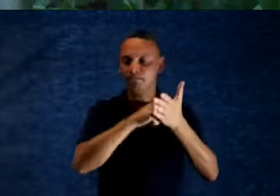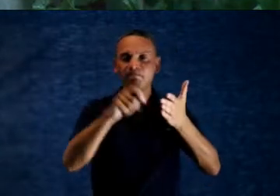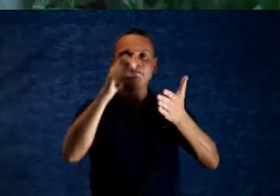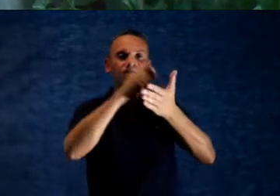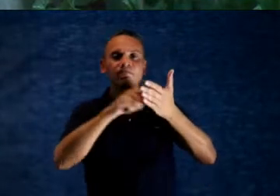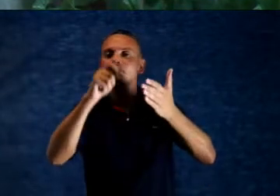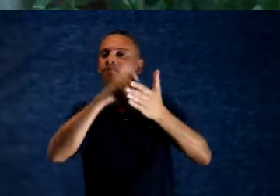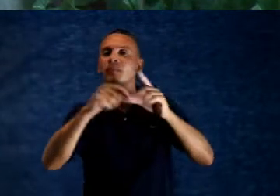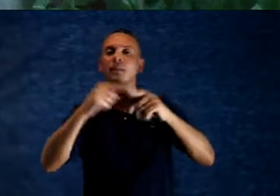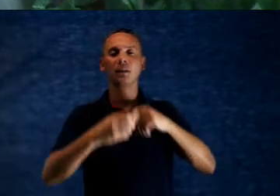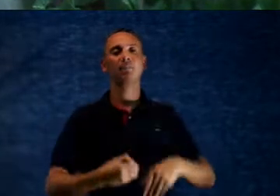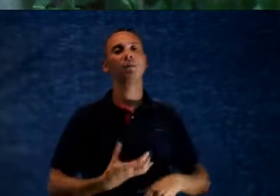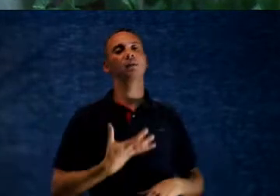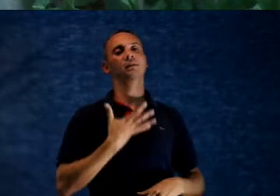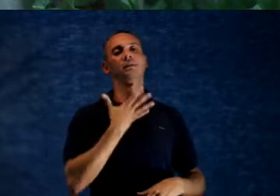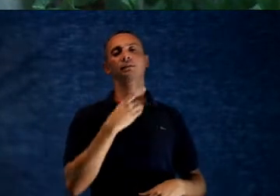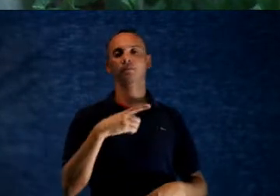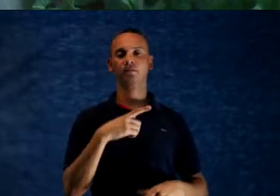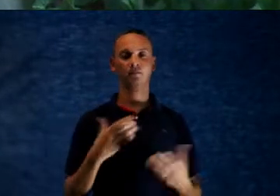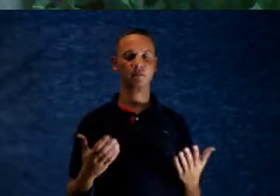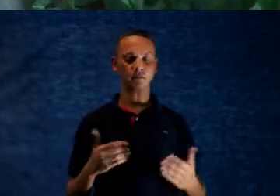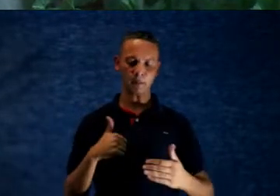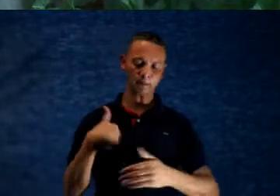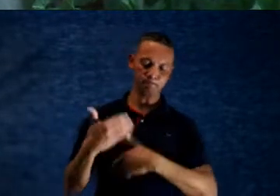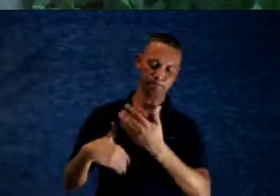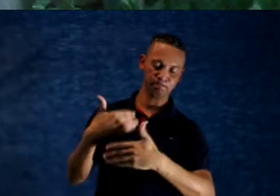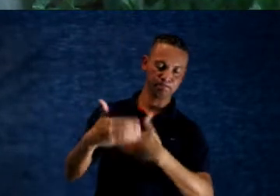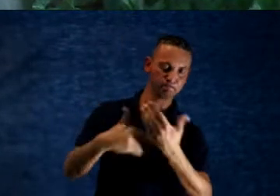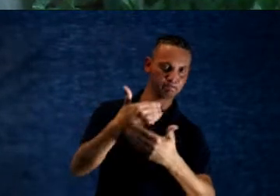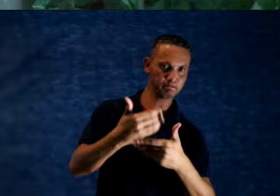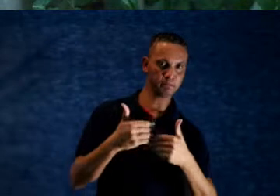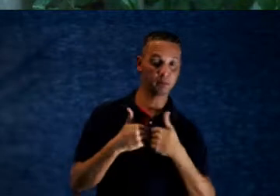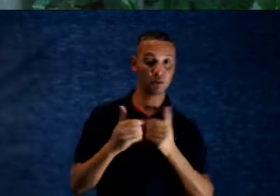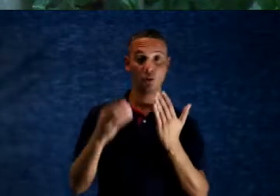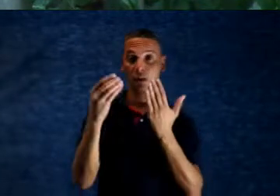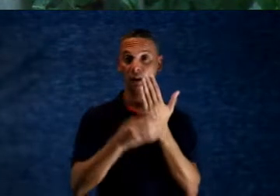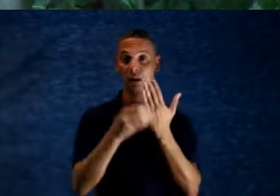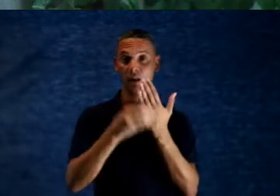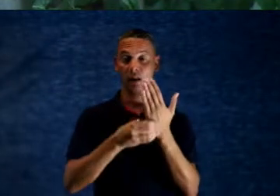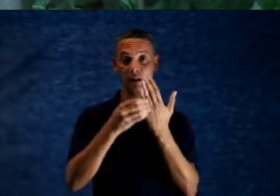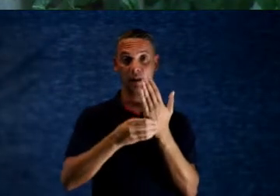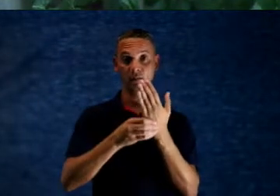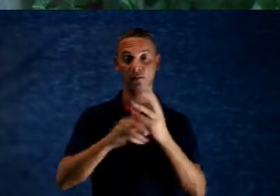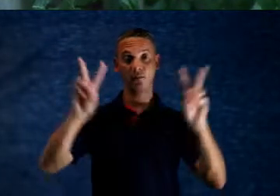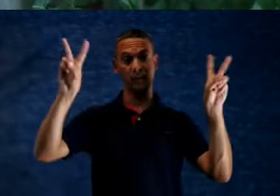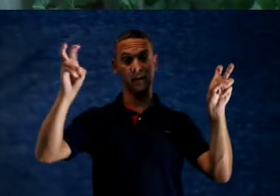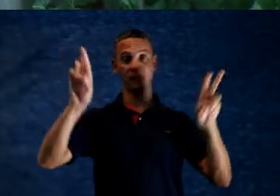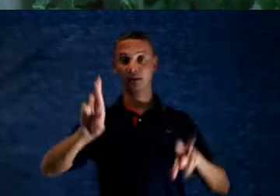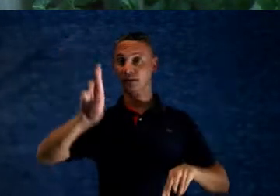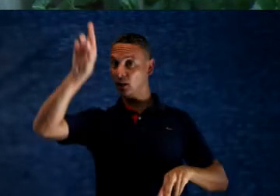inclusive, me aventurado nas águas da poesia moderna. Depois disso, a partir do